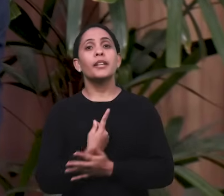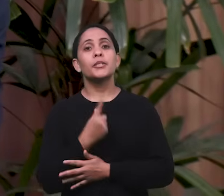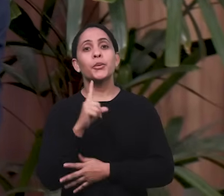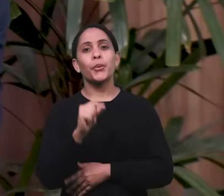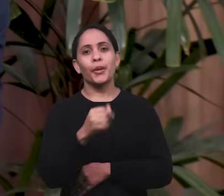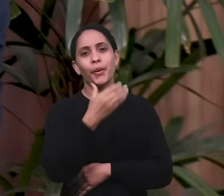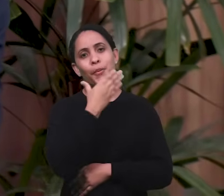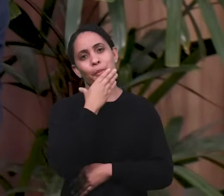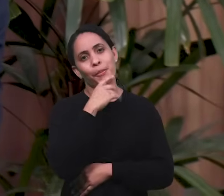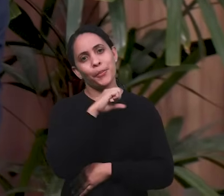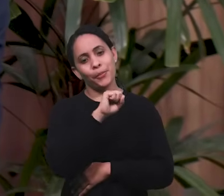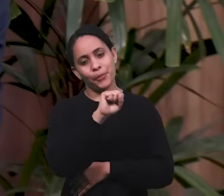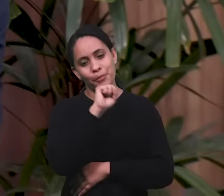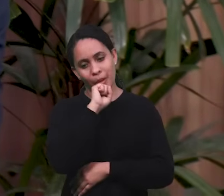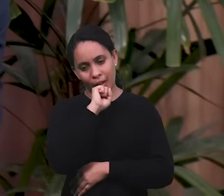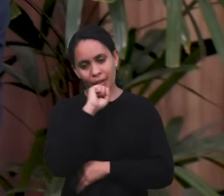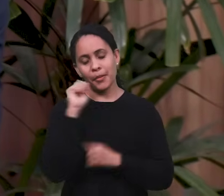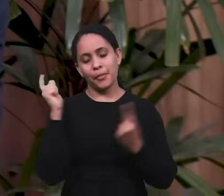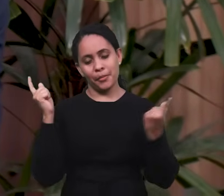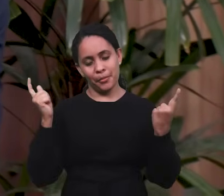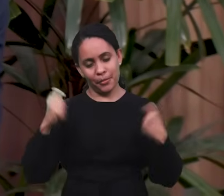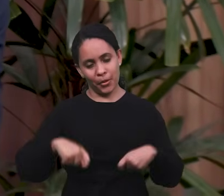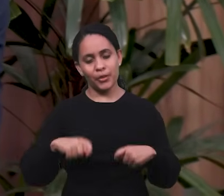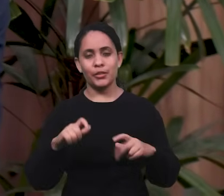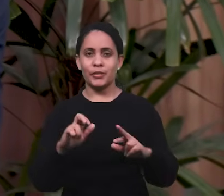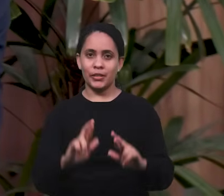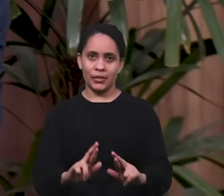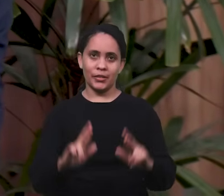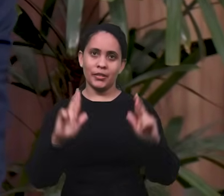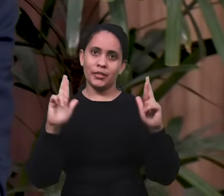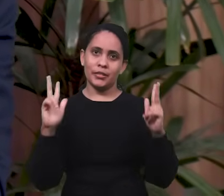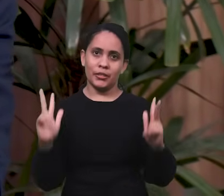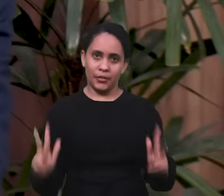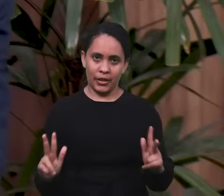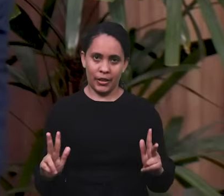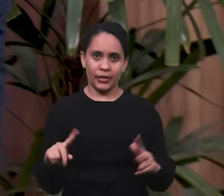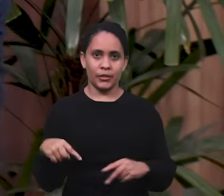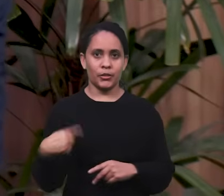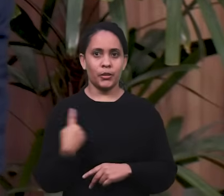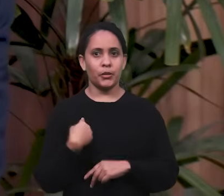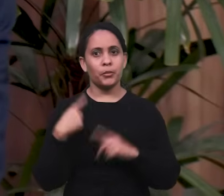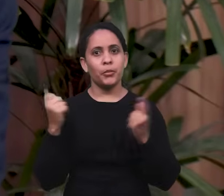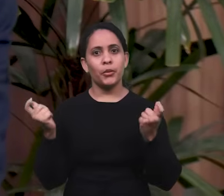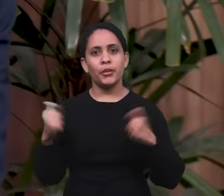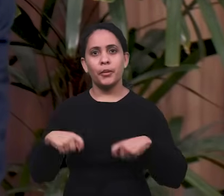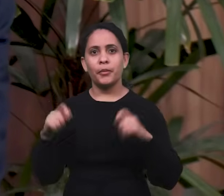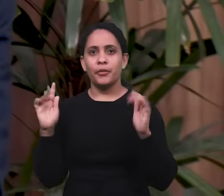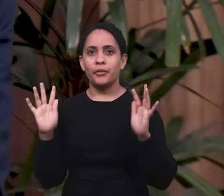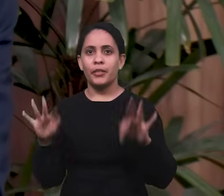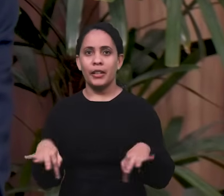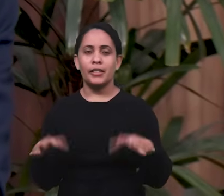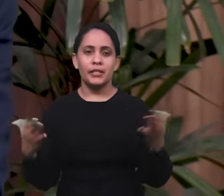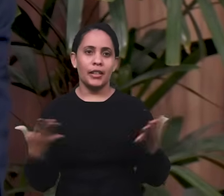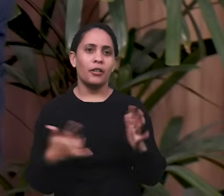mas a participação do pai pode fazer muita diferença. E aí a gente pode